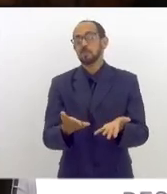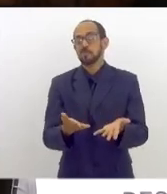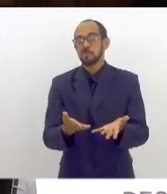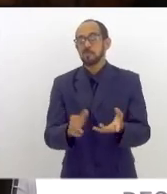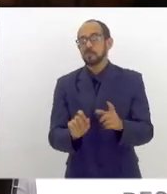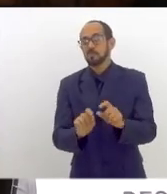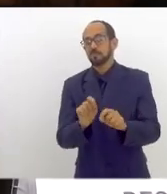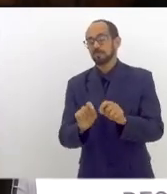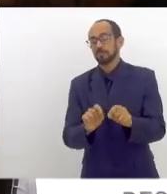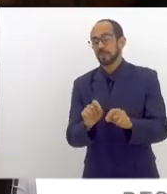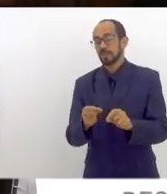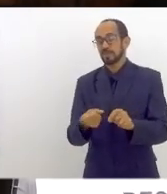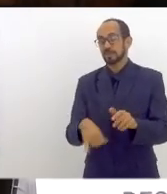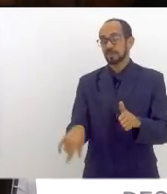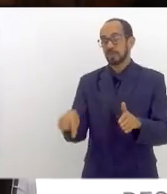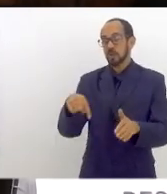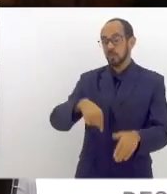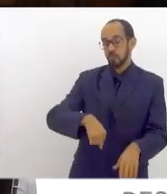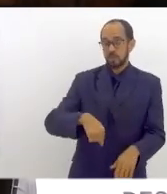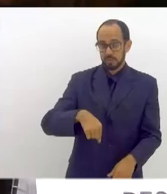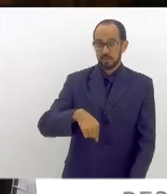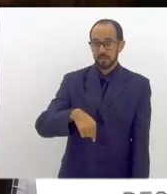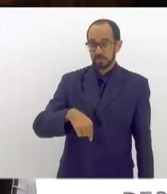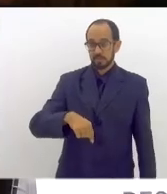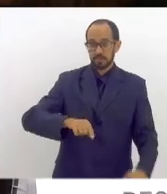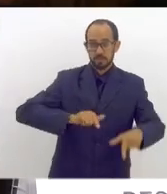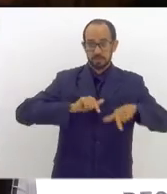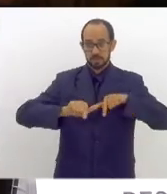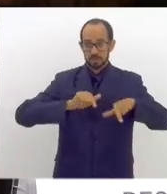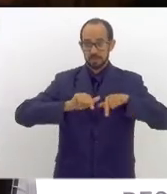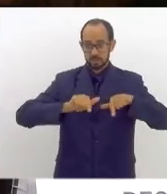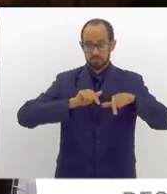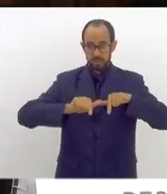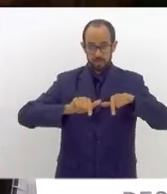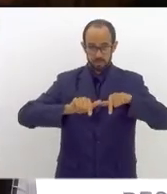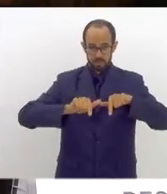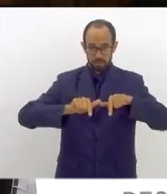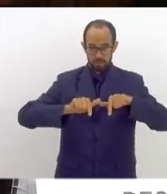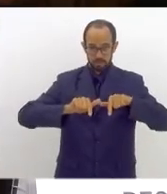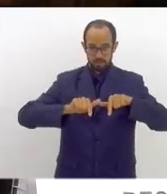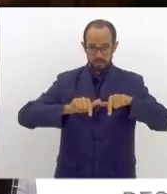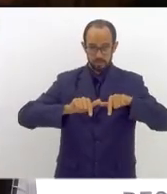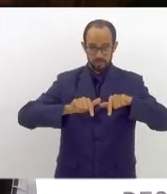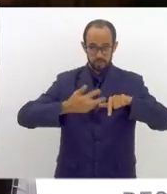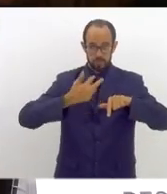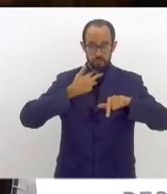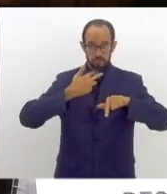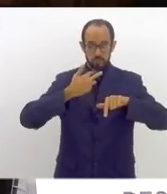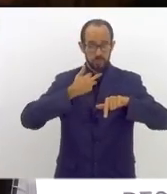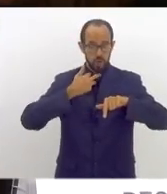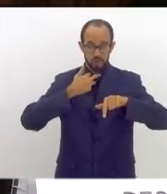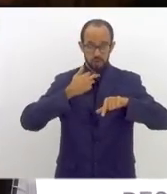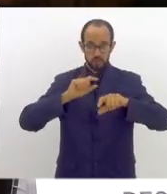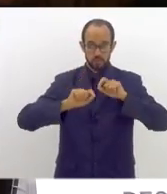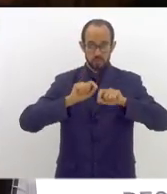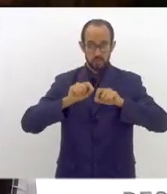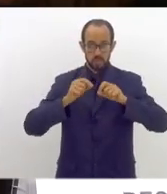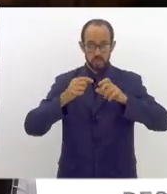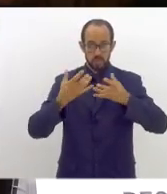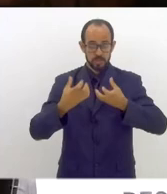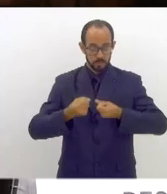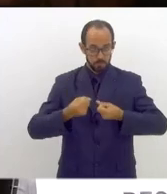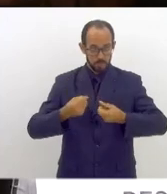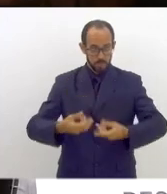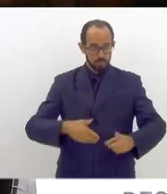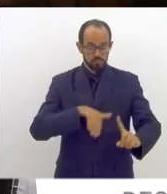se eu estou aqui trabalhando recebi eu não posso receber um elogio Claro que sim